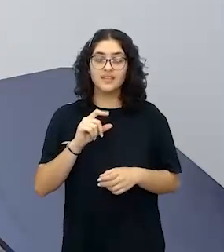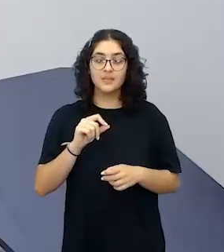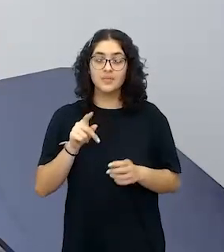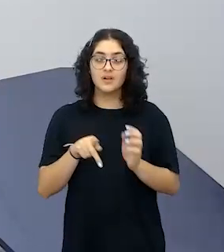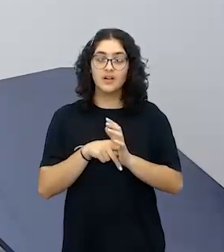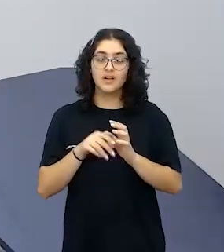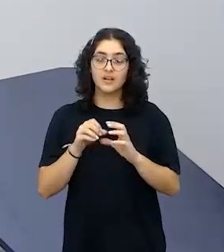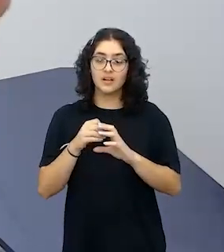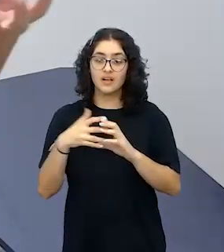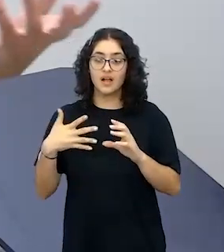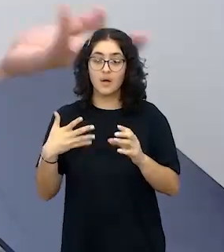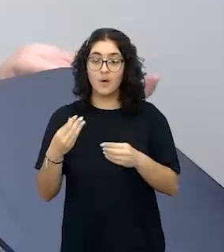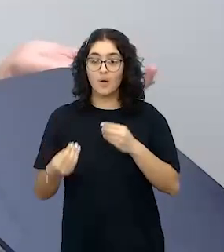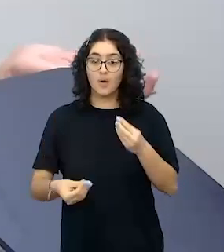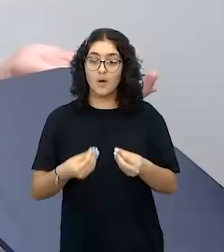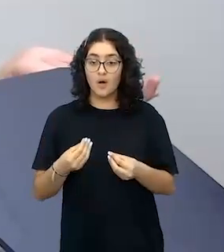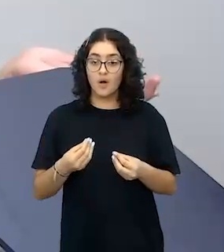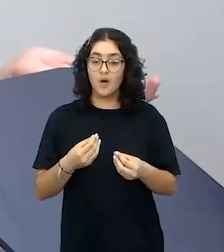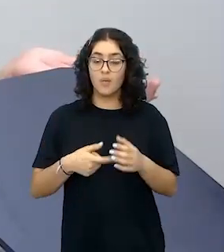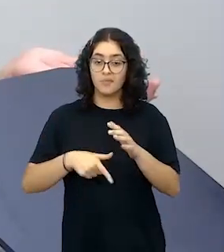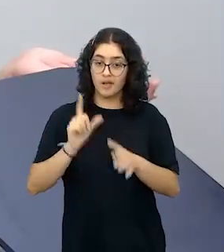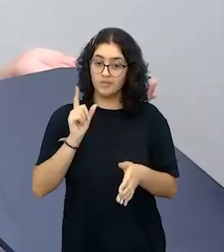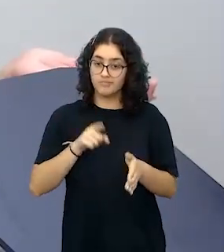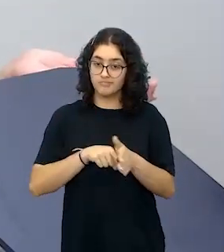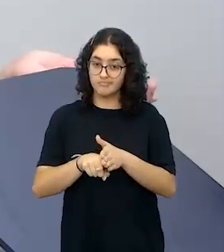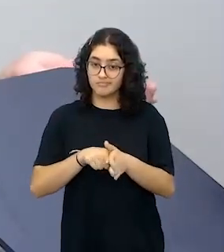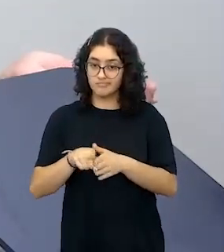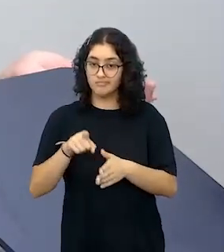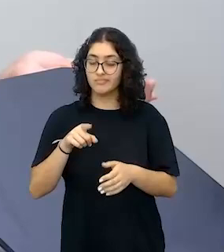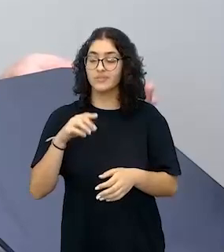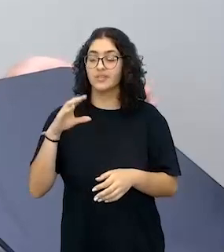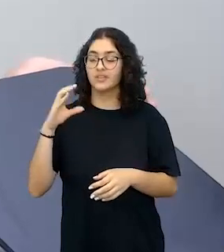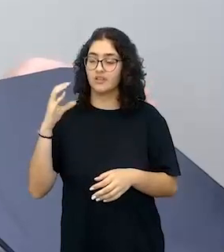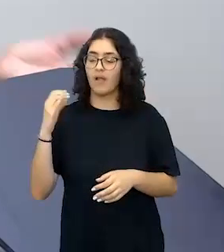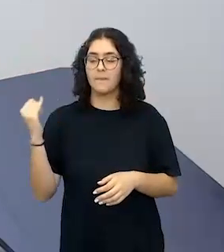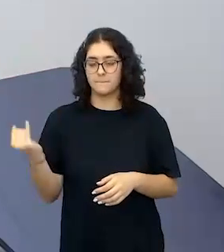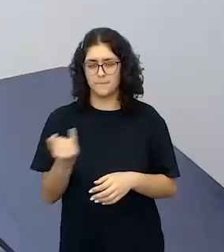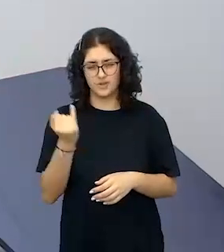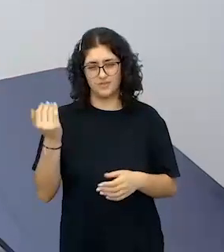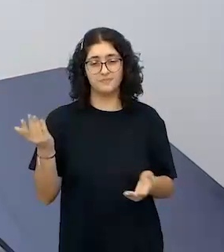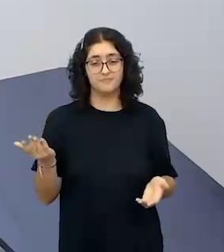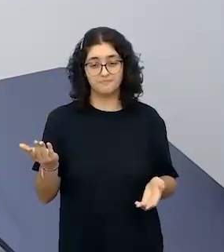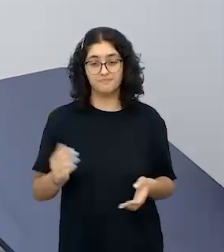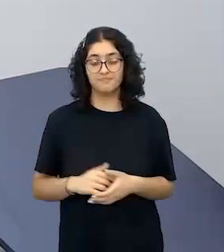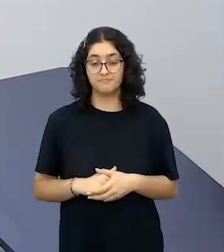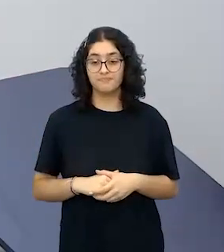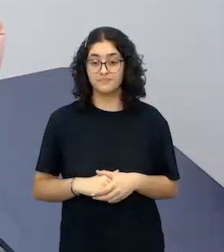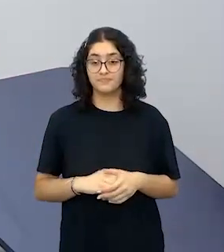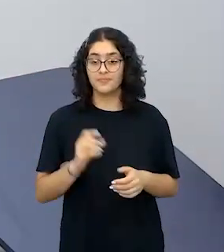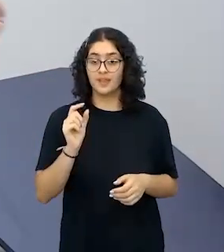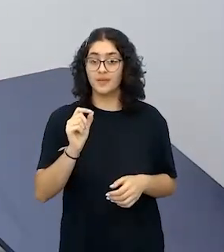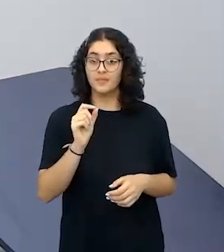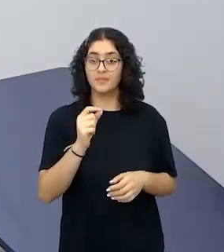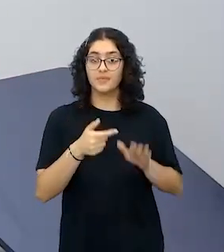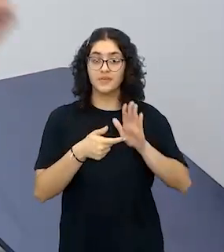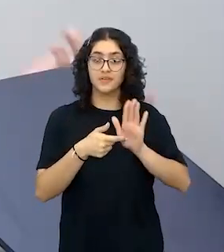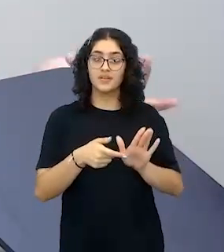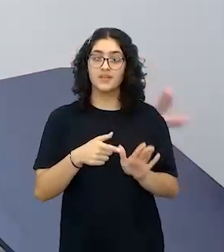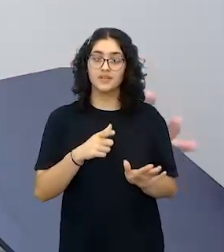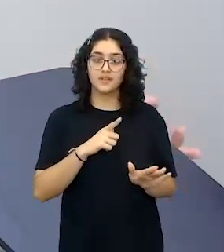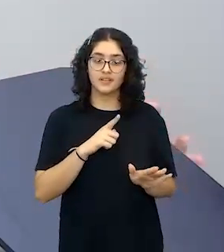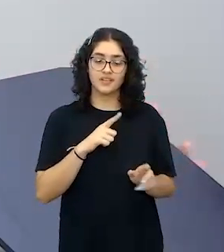aspecto do quão a pré-iniciação científica pode ser importante, né? E acho que vale a pena também a gente destacar